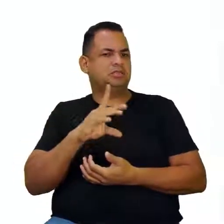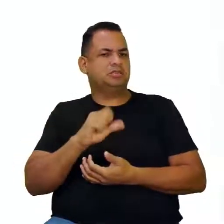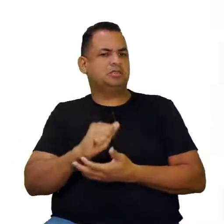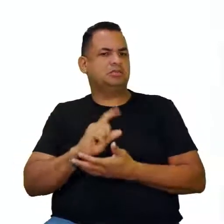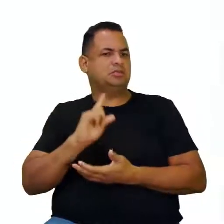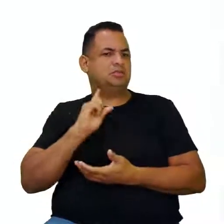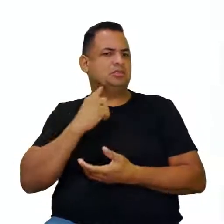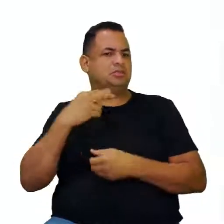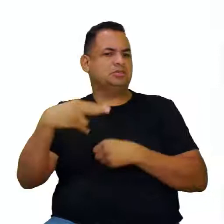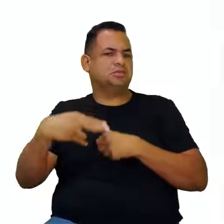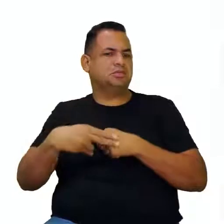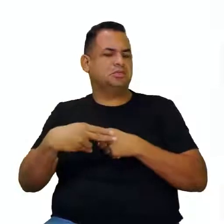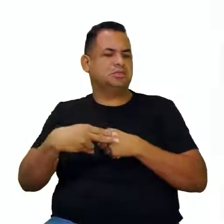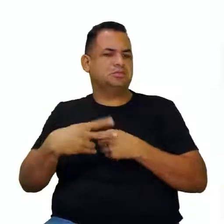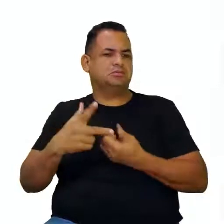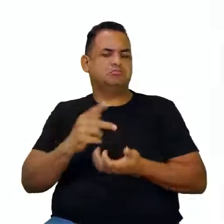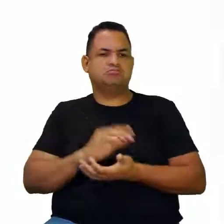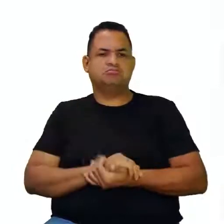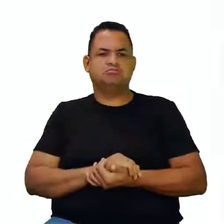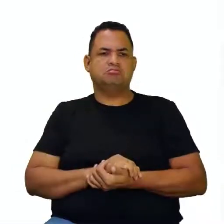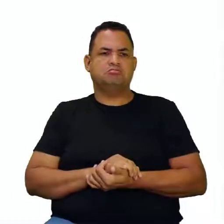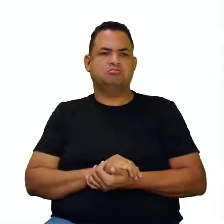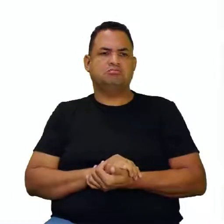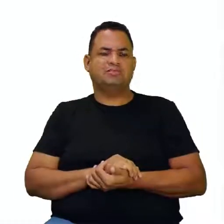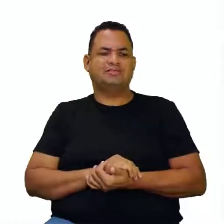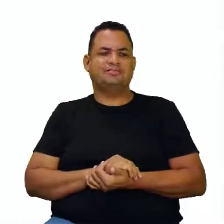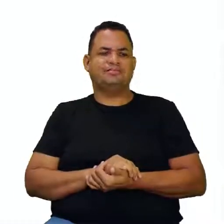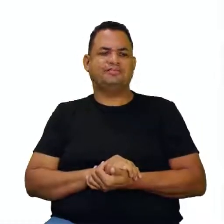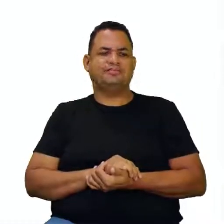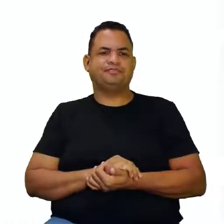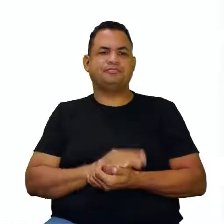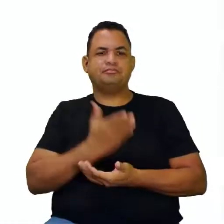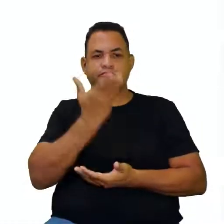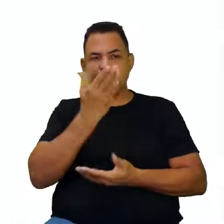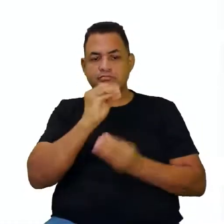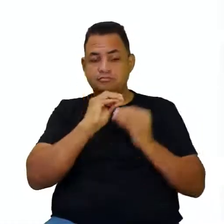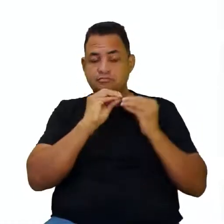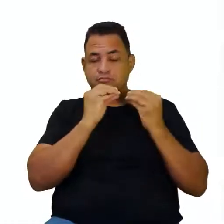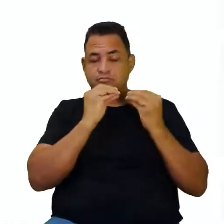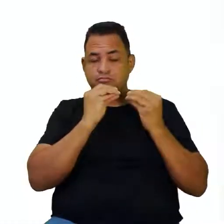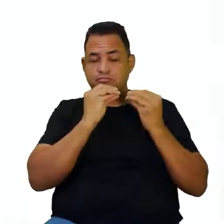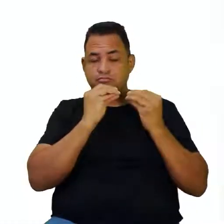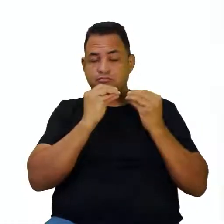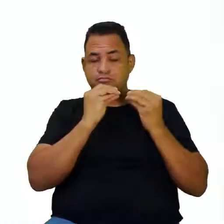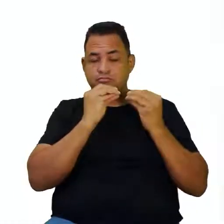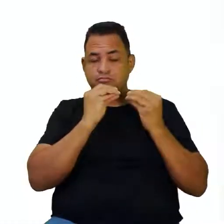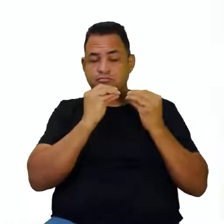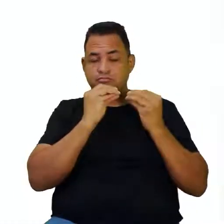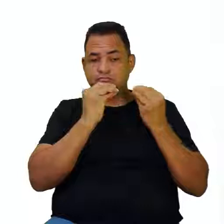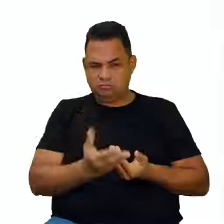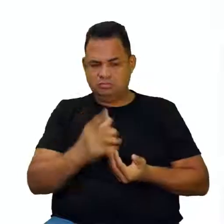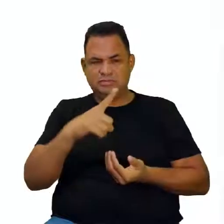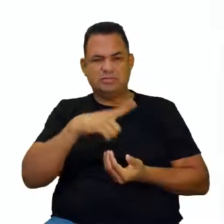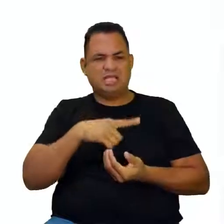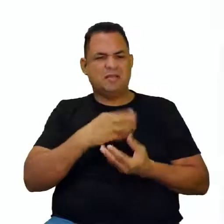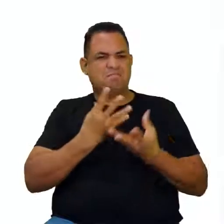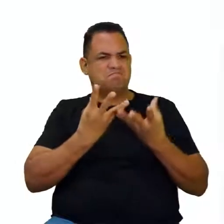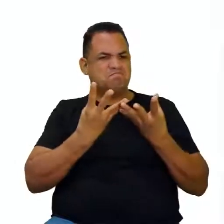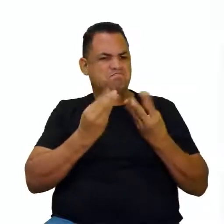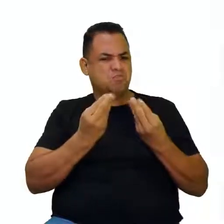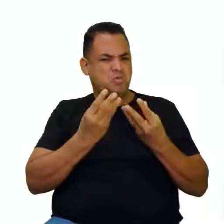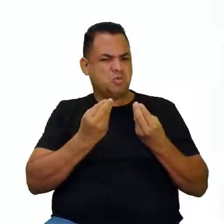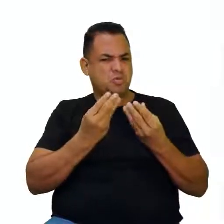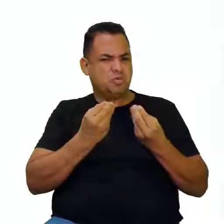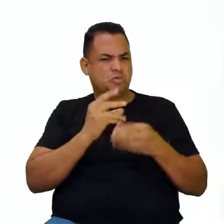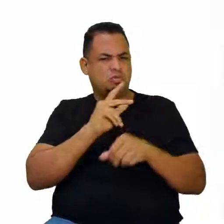os lixos nucleares? Não, gente. Dessas substâncias, a que é rica, ou seja, a que é